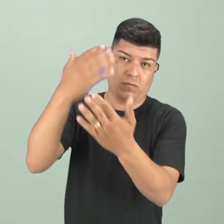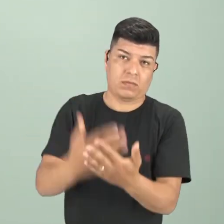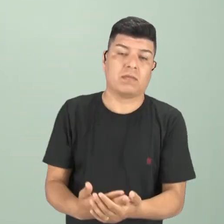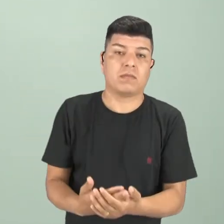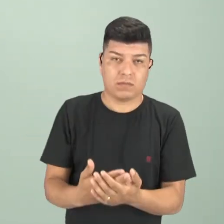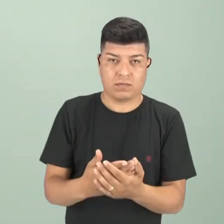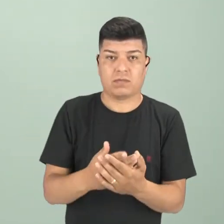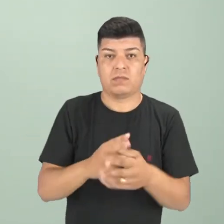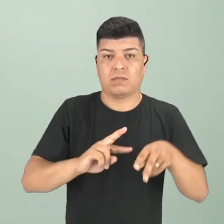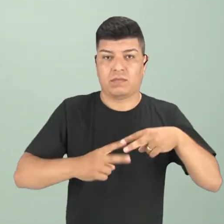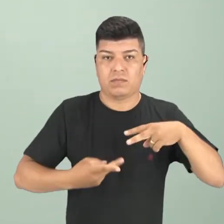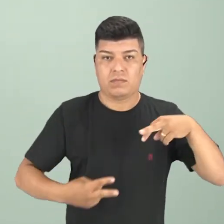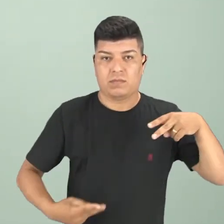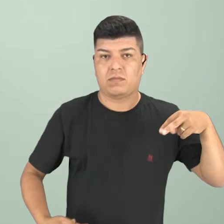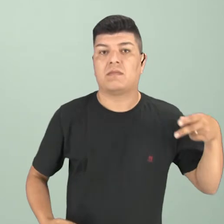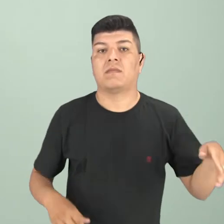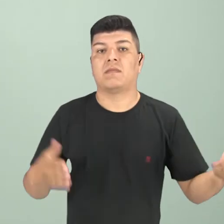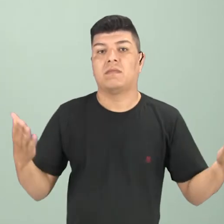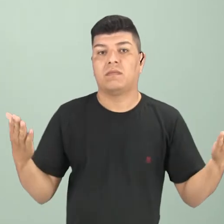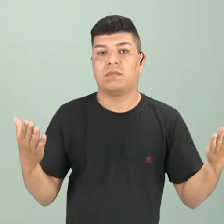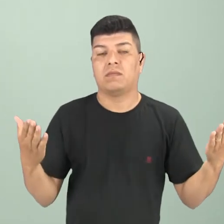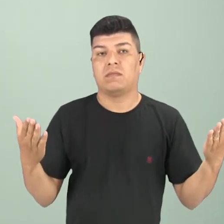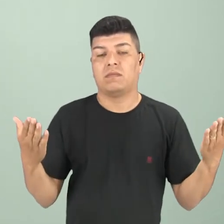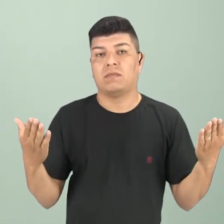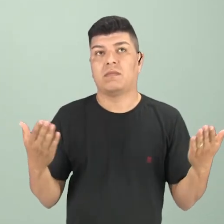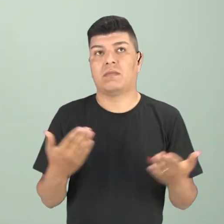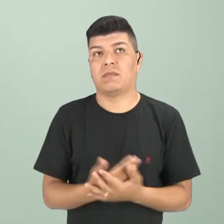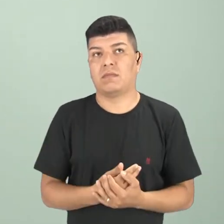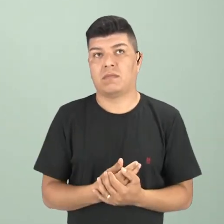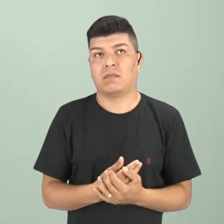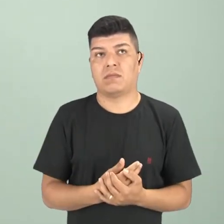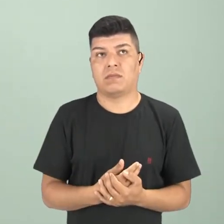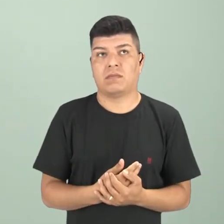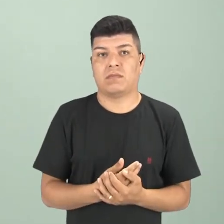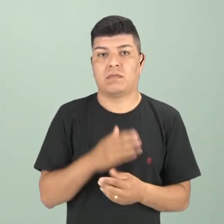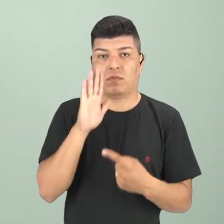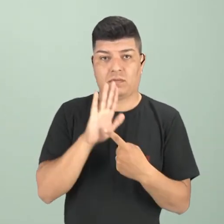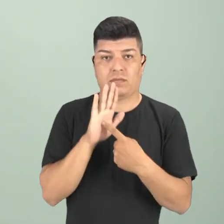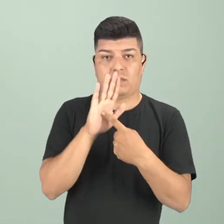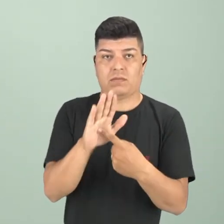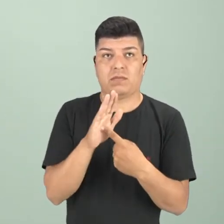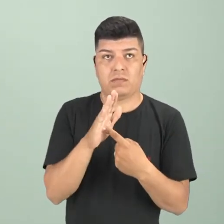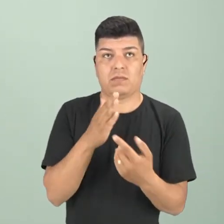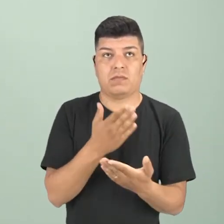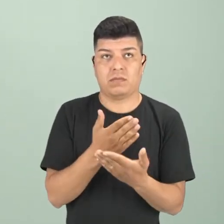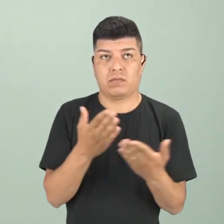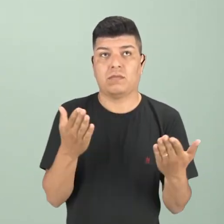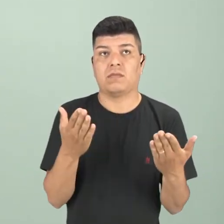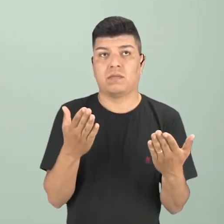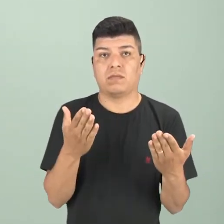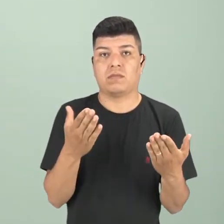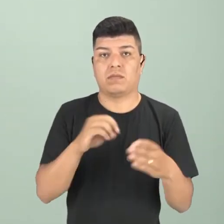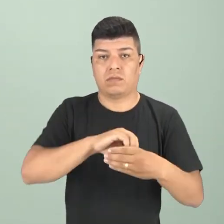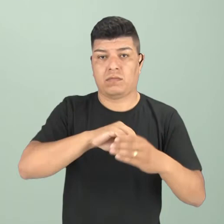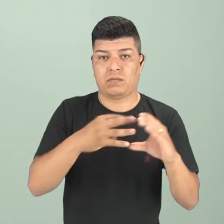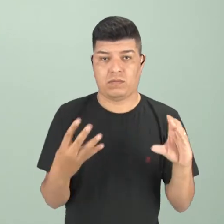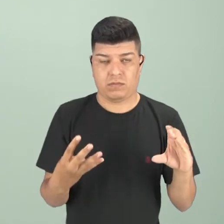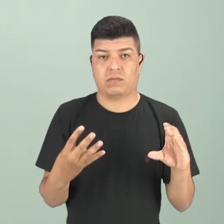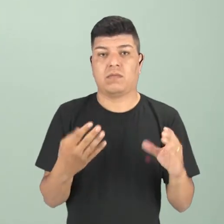A genética mais ah ah ah gente eu venho Deixado Para vocês essa